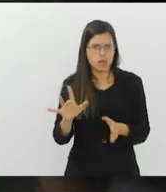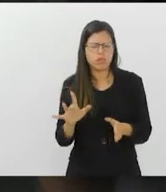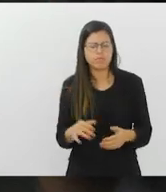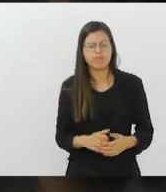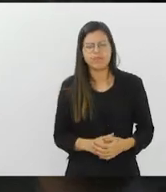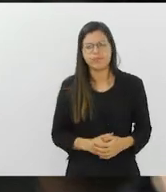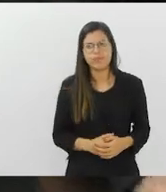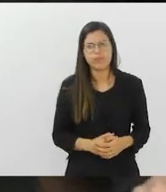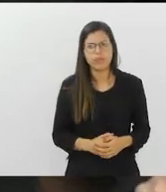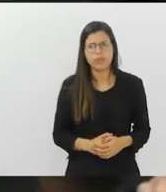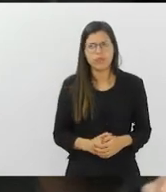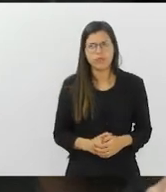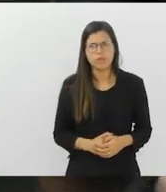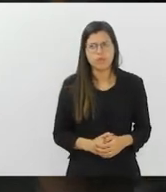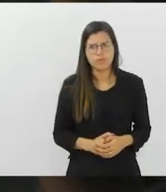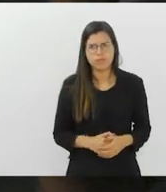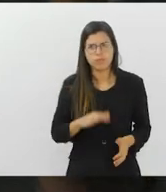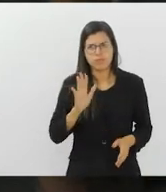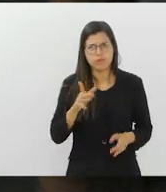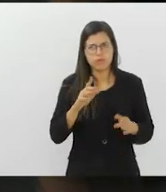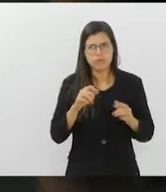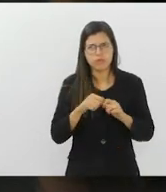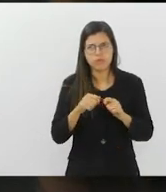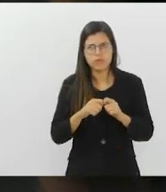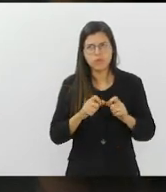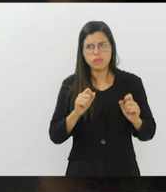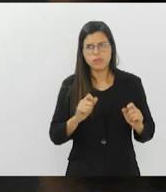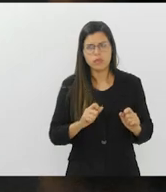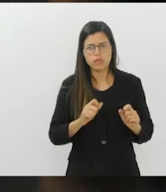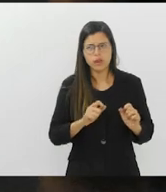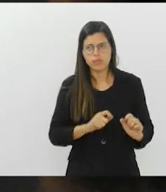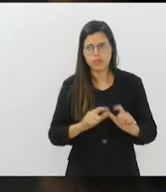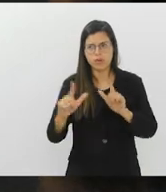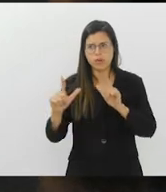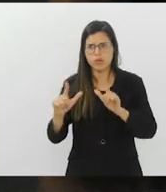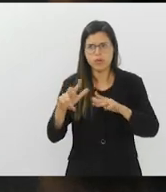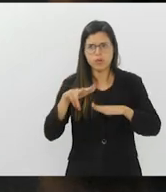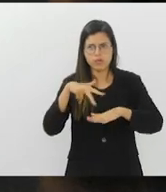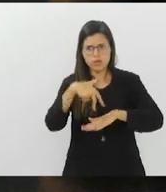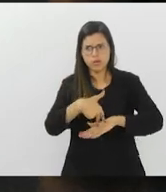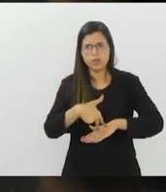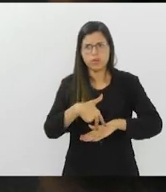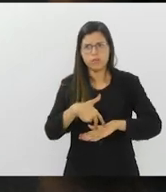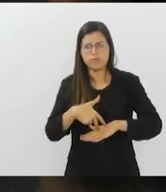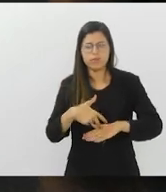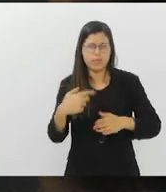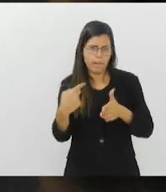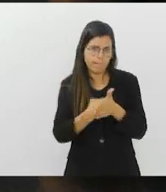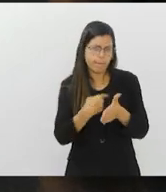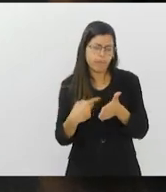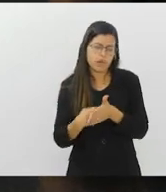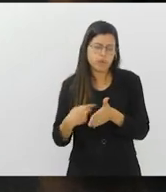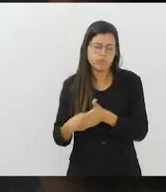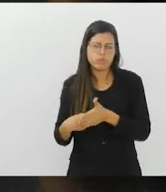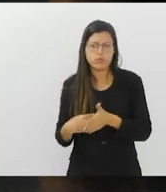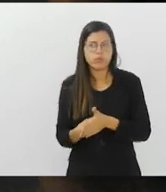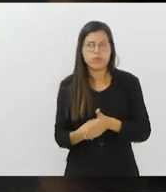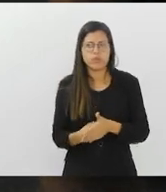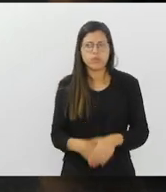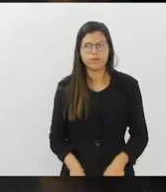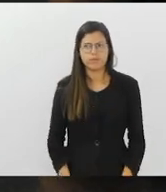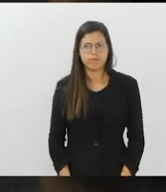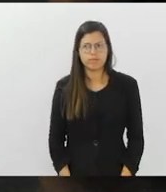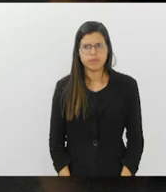coisas. Como eu já fiz essa apresentação previamente, eu acho que vou me colocar aqui agora à disposição para receber as perguntas dos